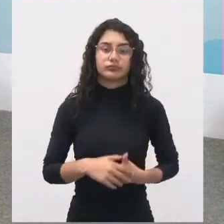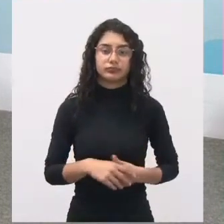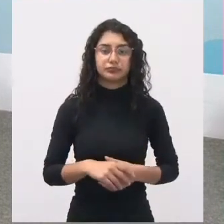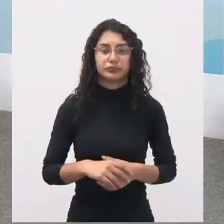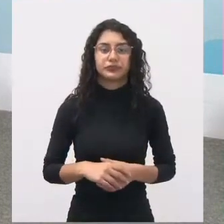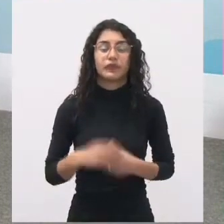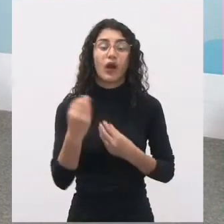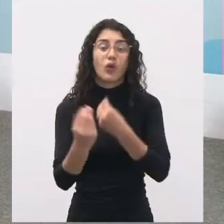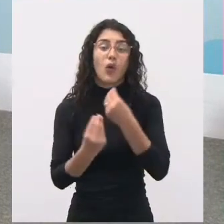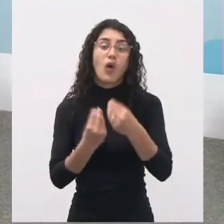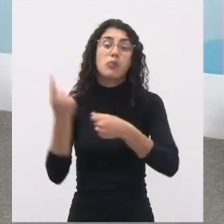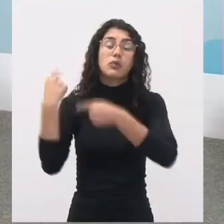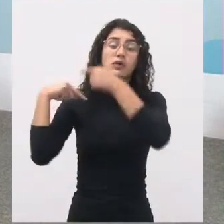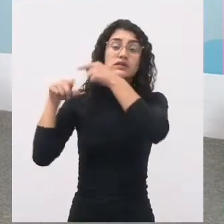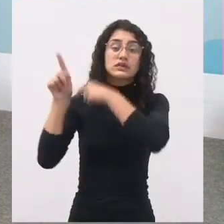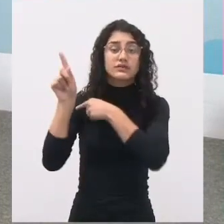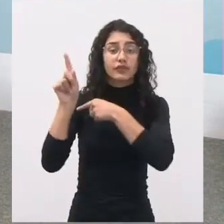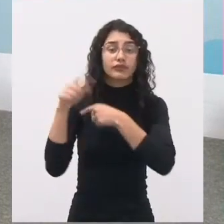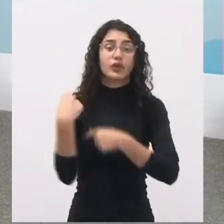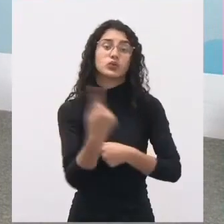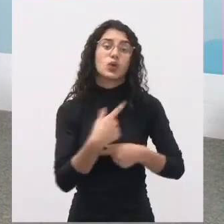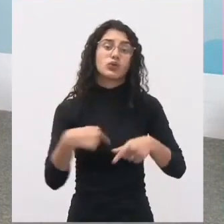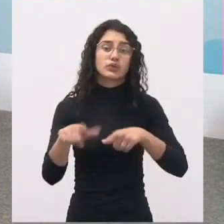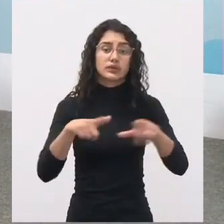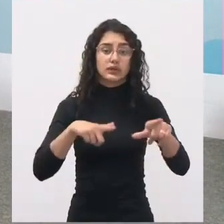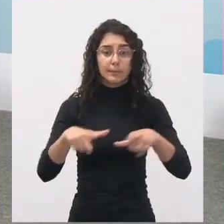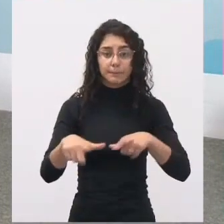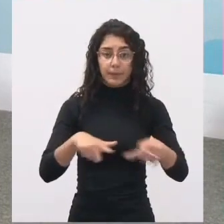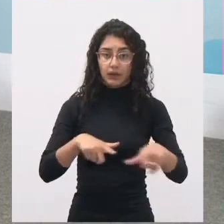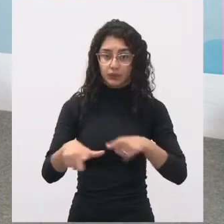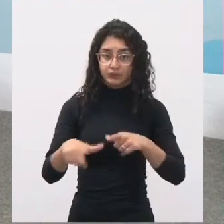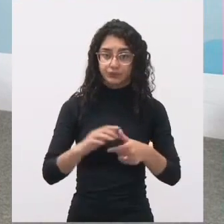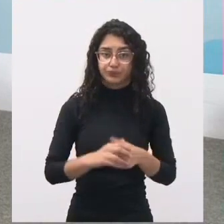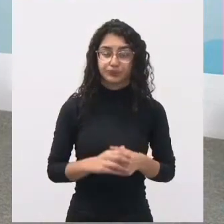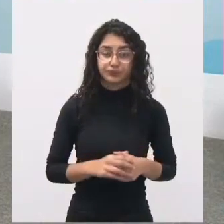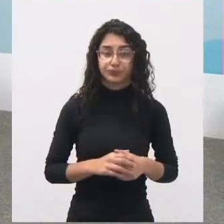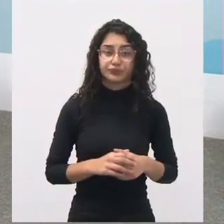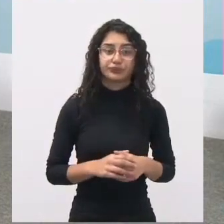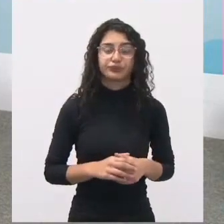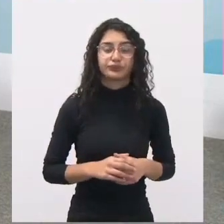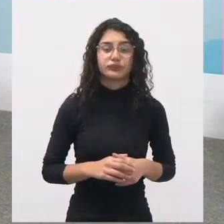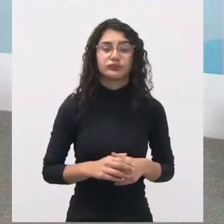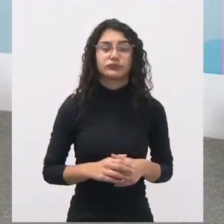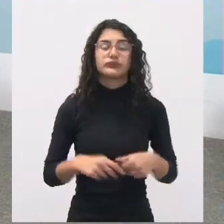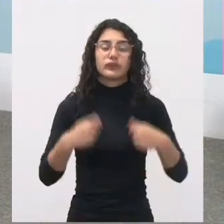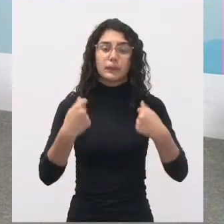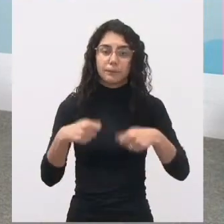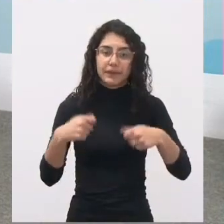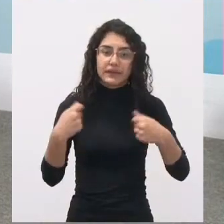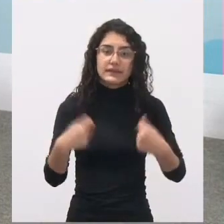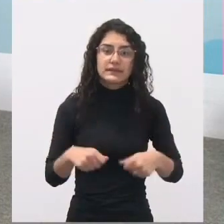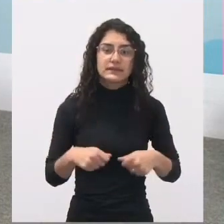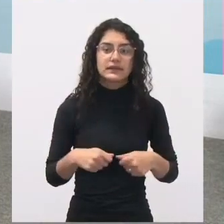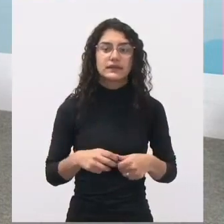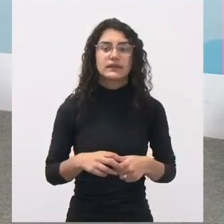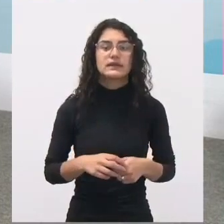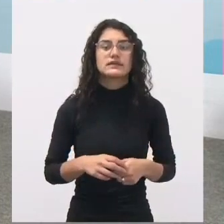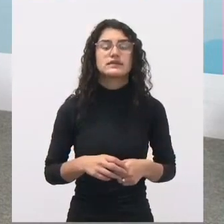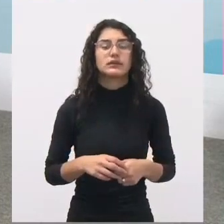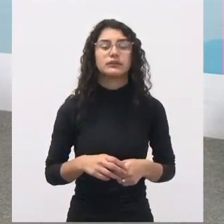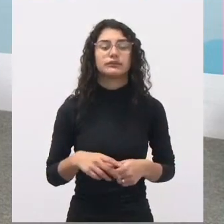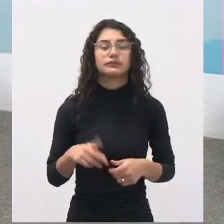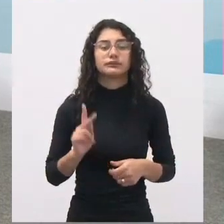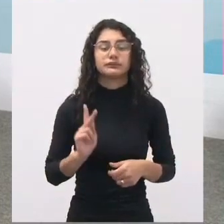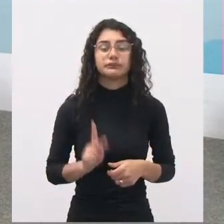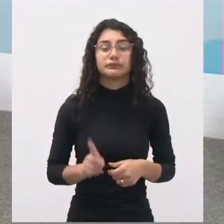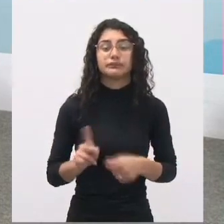nós vamos desenvolver o nosso trabalho com qualidade, né? A gente tem que estar o tempo todo, né, Marcelo, buscando